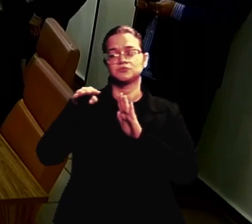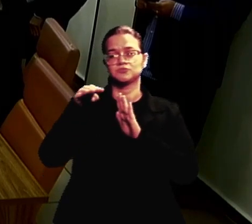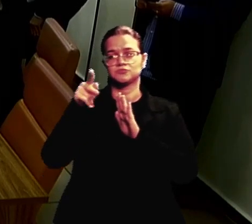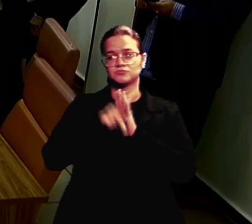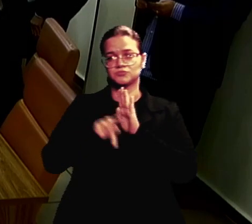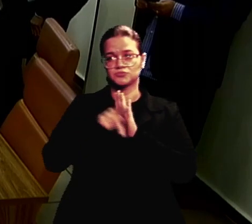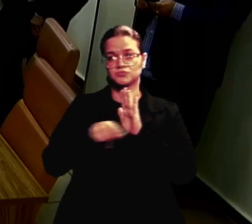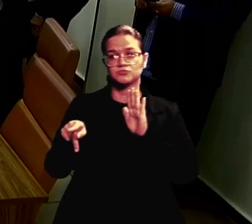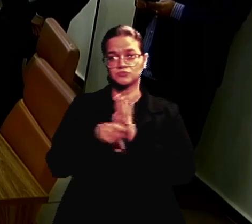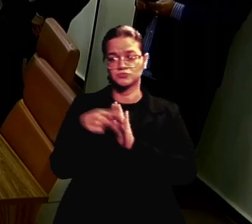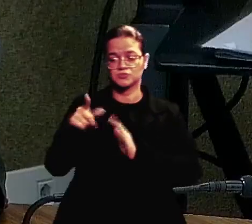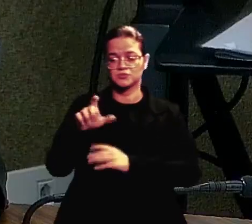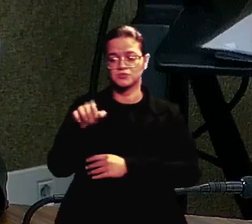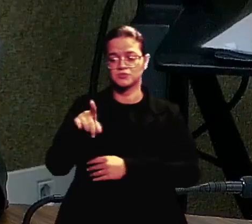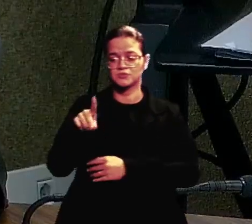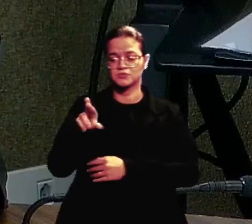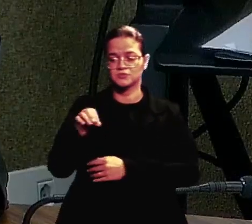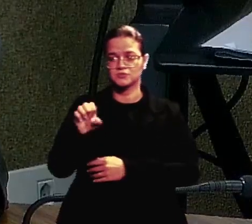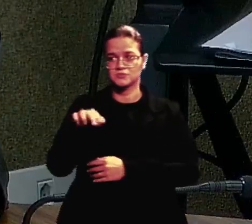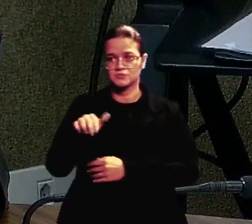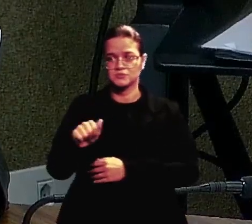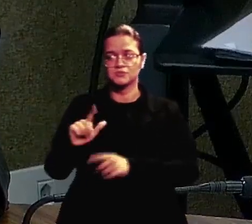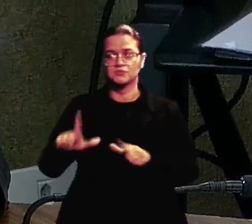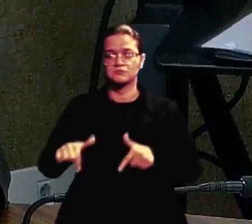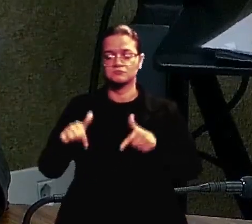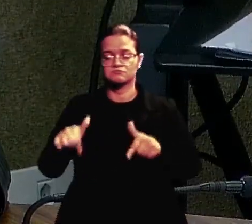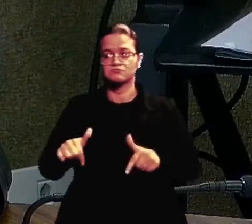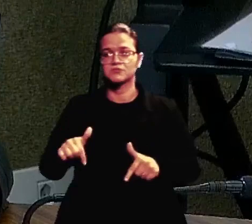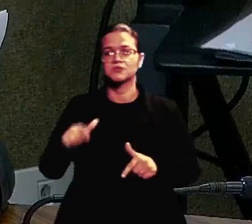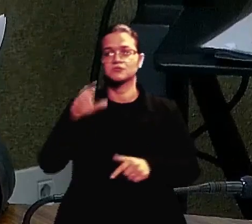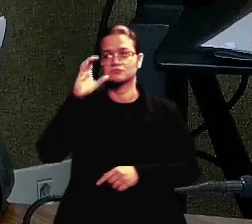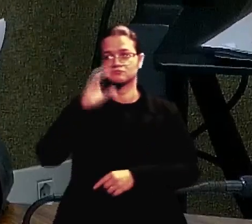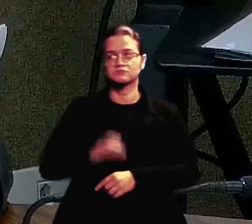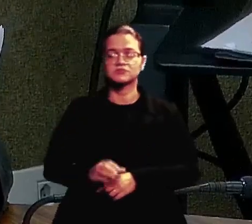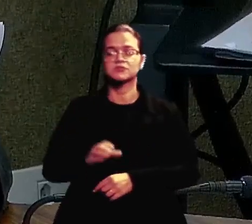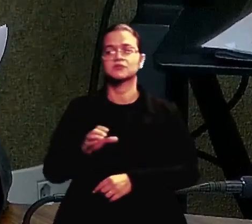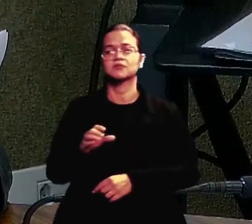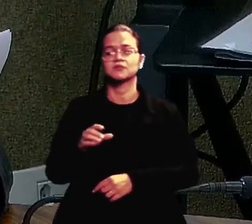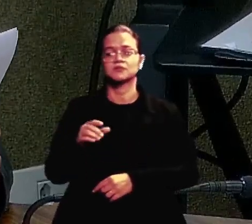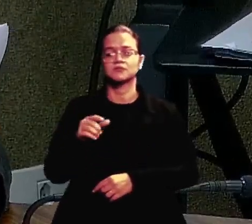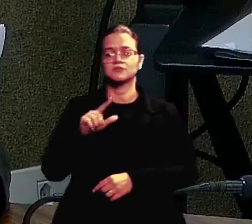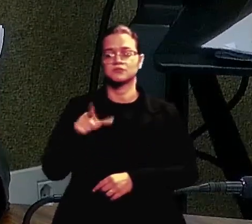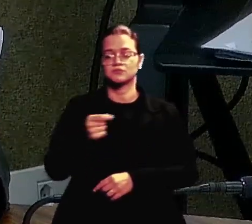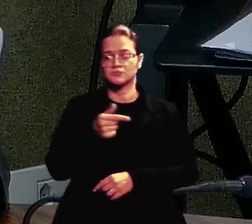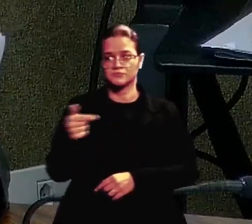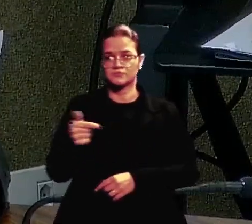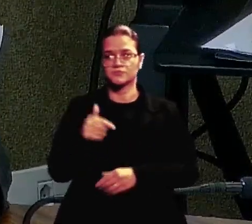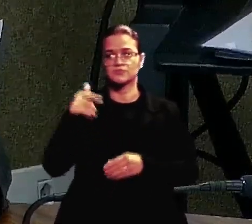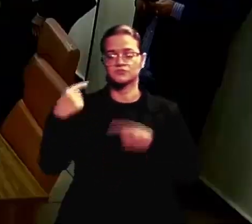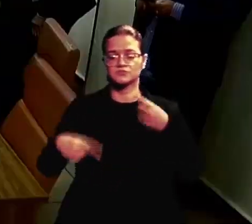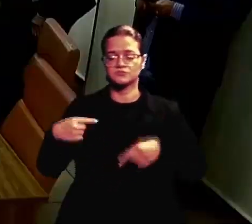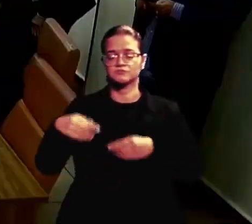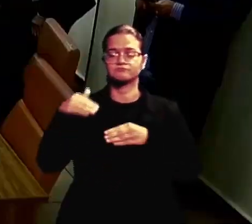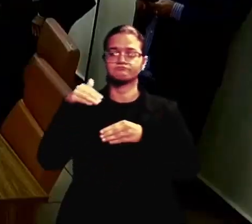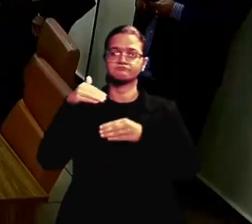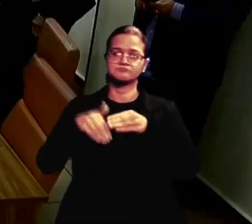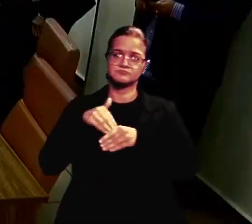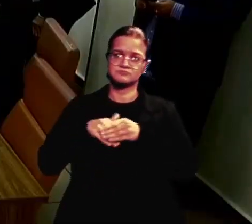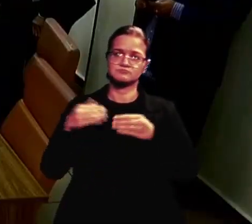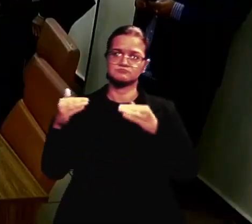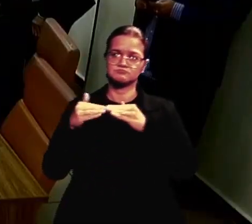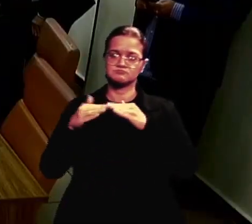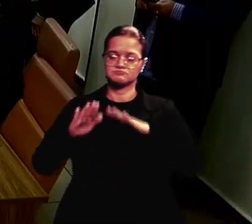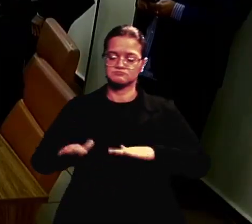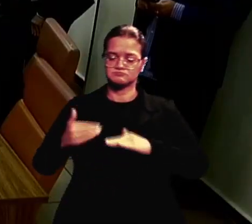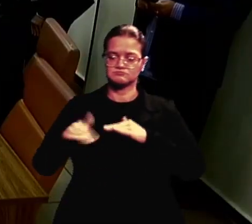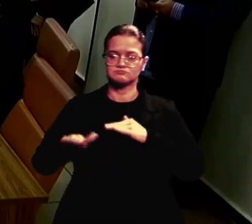projeto do vereador Leandro Sena, decreto legislativo 18/22, em discussão. Em votação, favorável à senhora comissão,